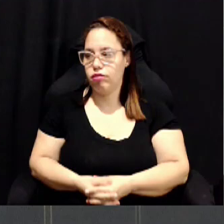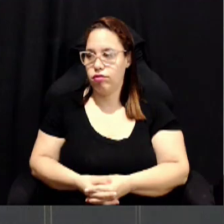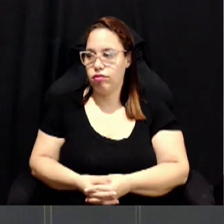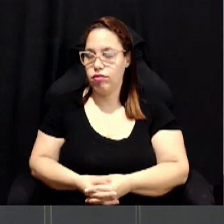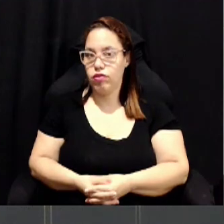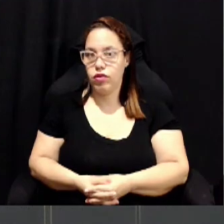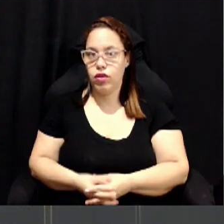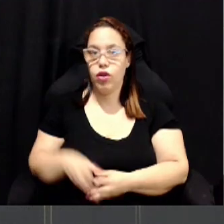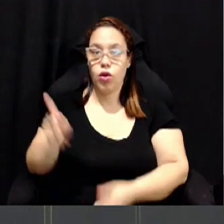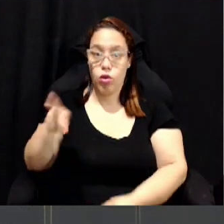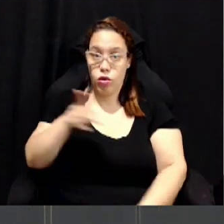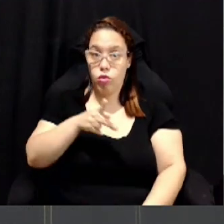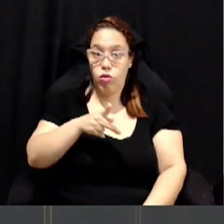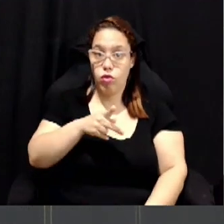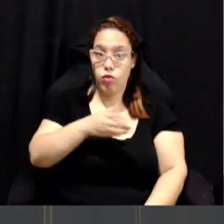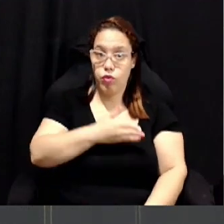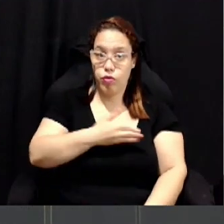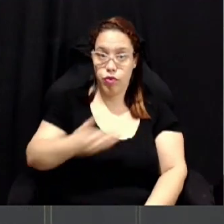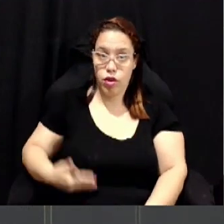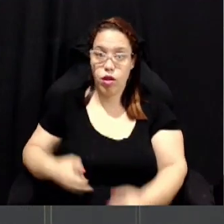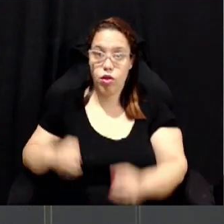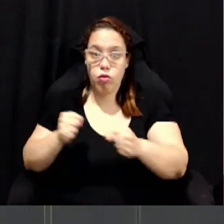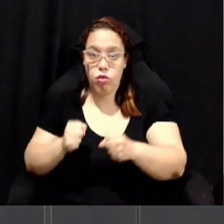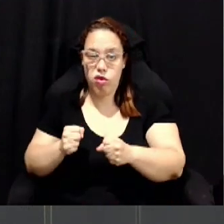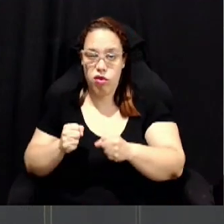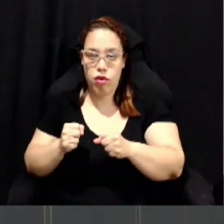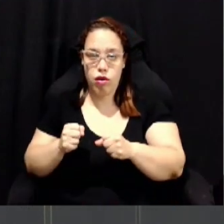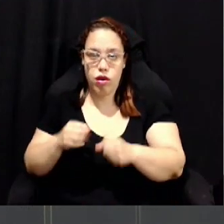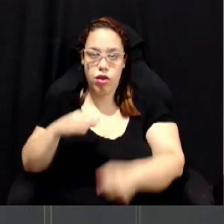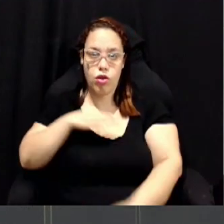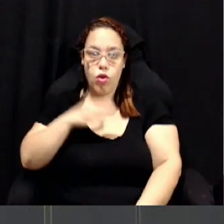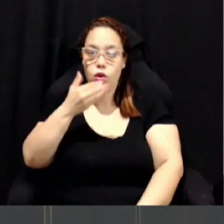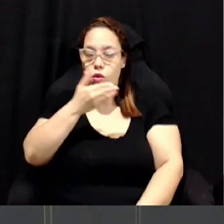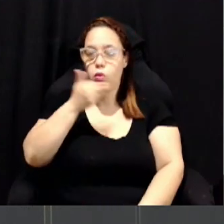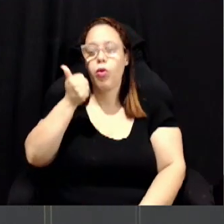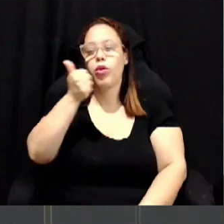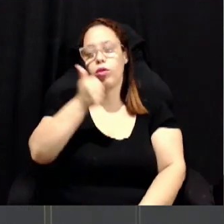rede pública, posso dizer que o município está muito melhor